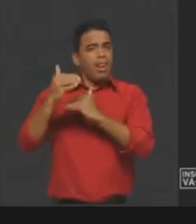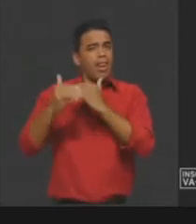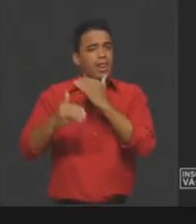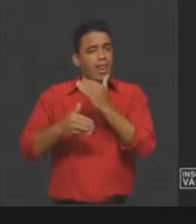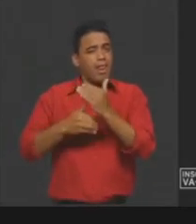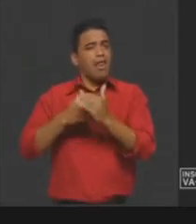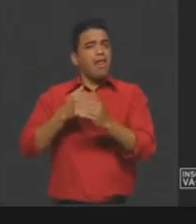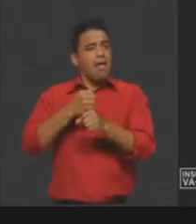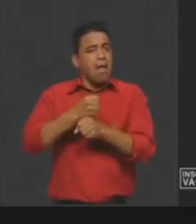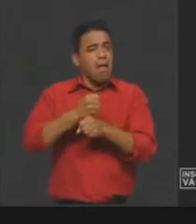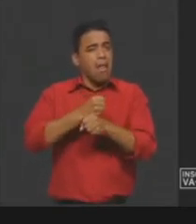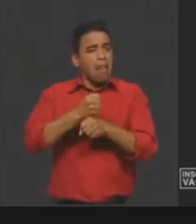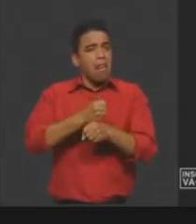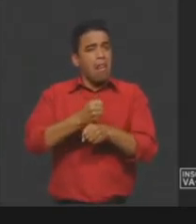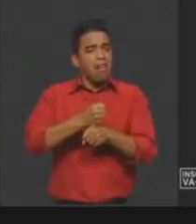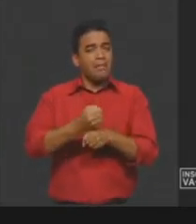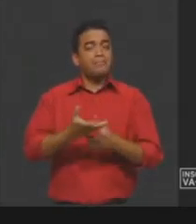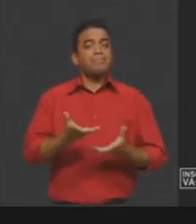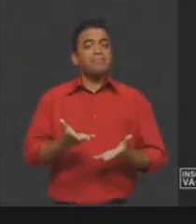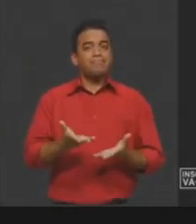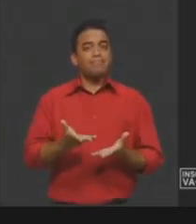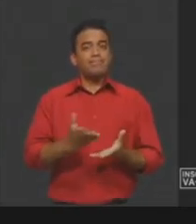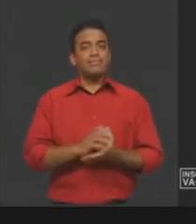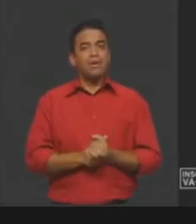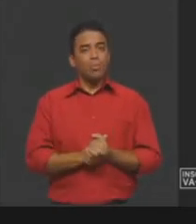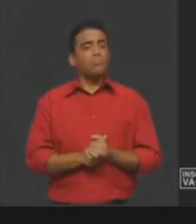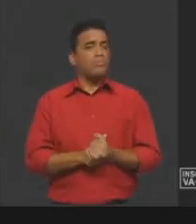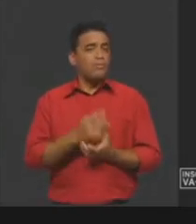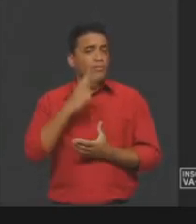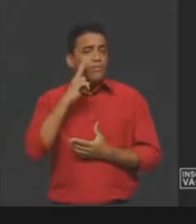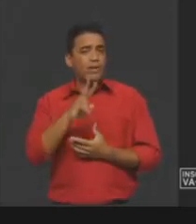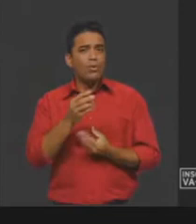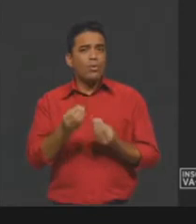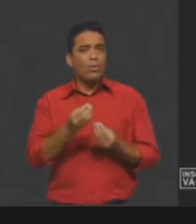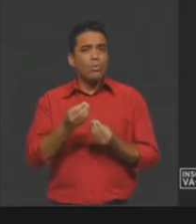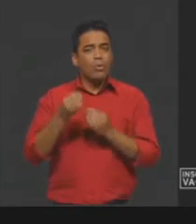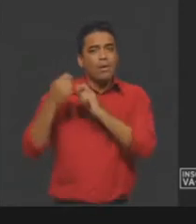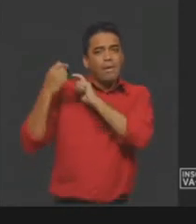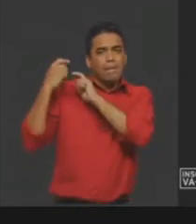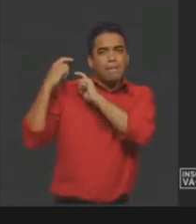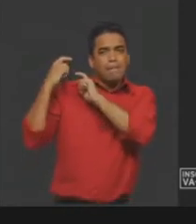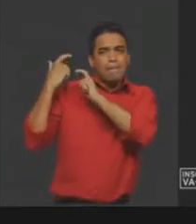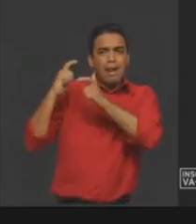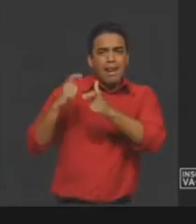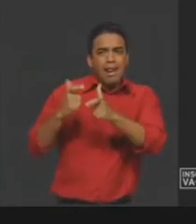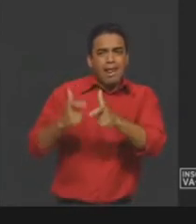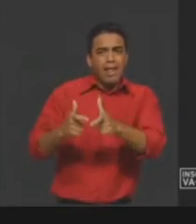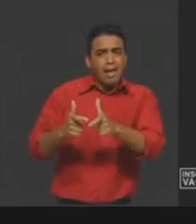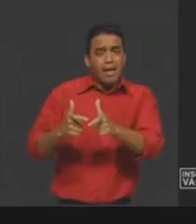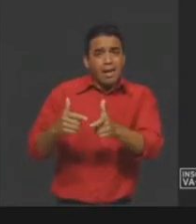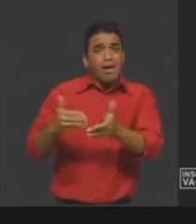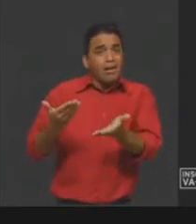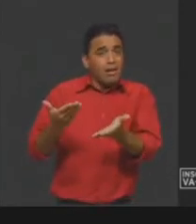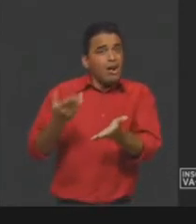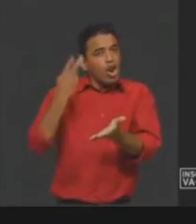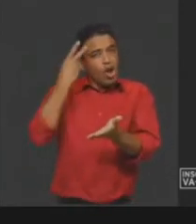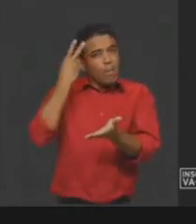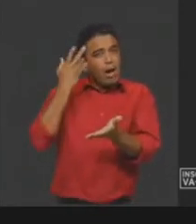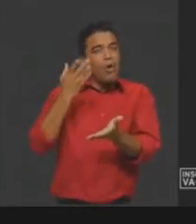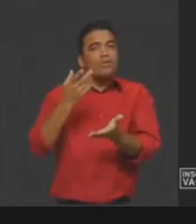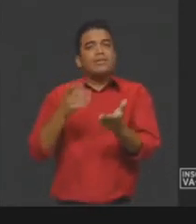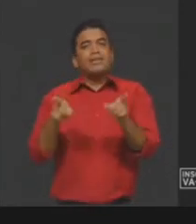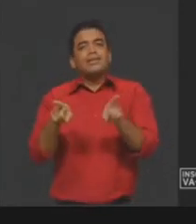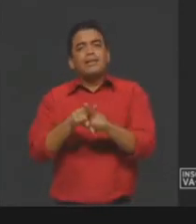de anos, passaram a ser consideradas, bem como os ancestrais comuns desses seres, os fósseis de